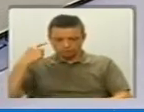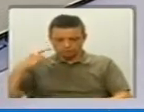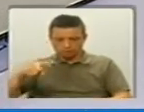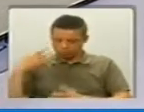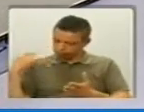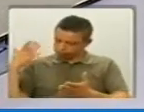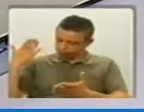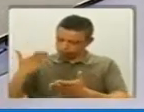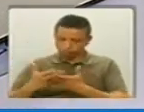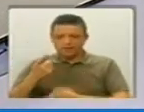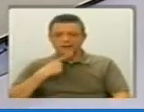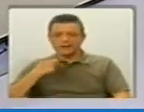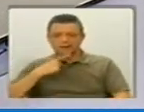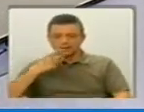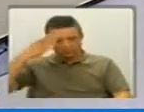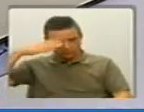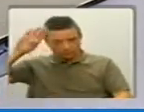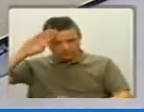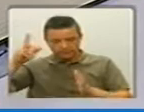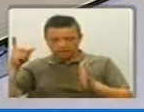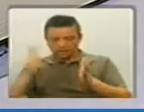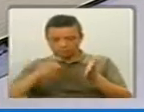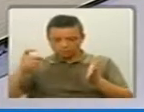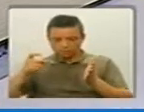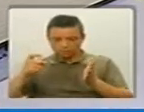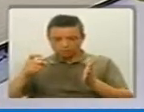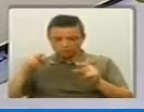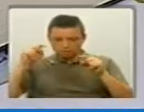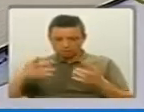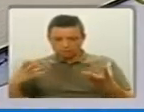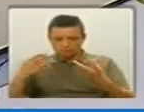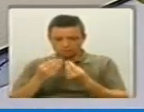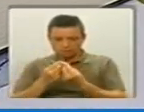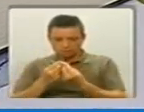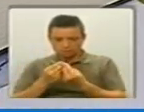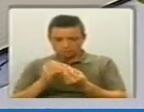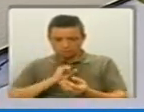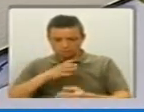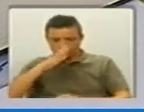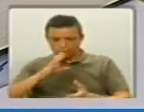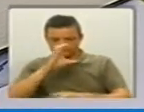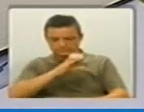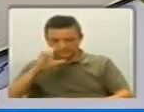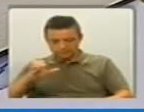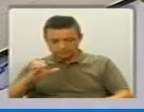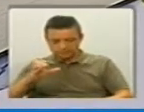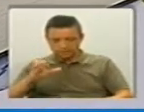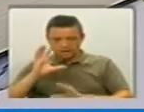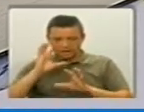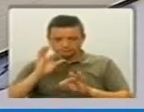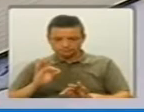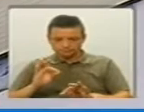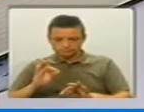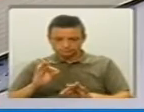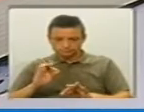grande sucesso na Inglaterra, na Irlanda, nos Estados Unidos, junta neste Meu Dito, Meu Escrito, de ciência e cientistas com um monólogo